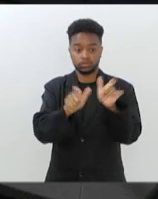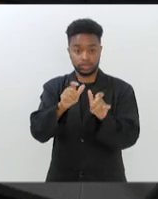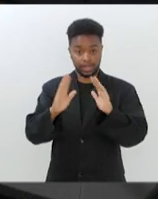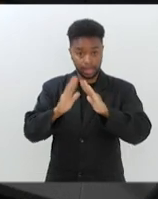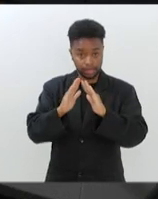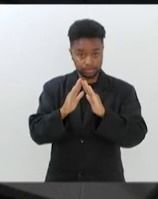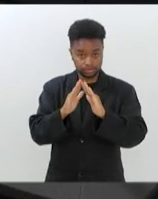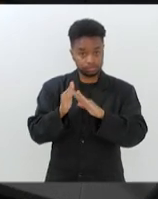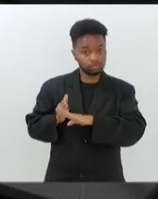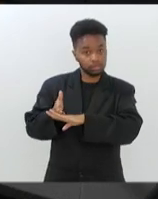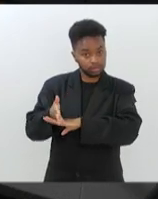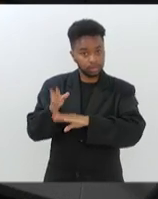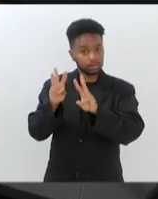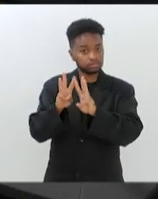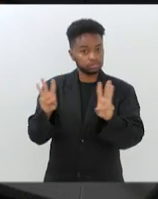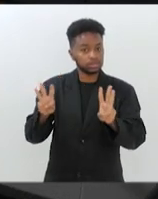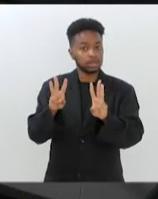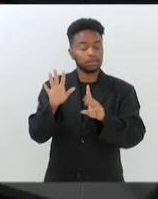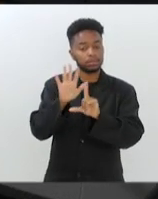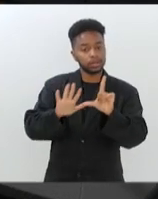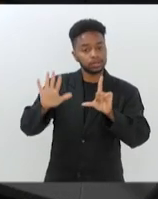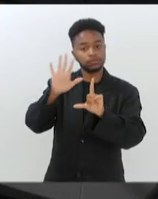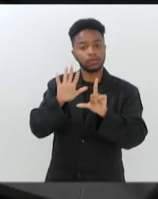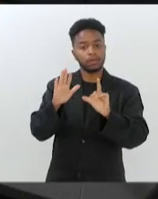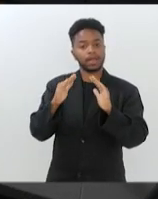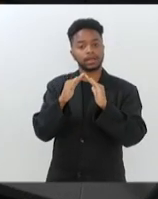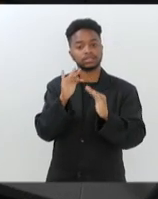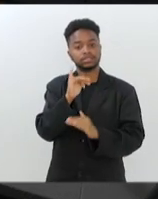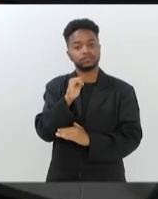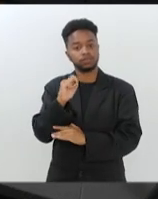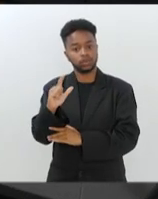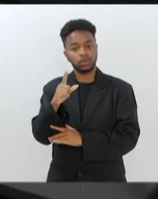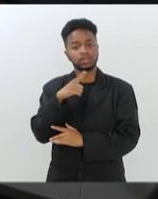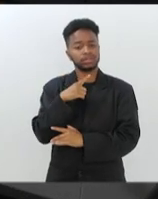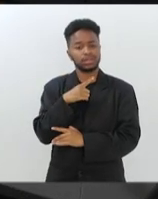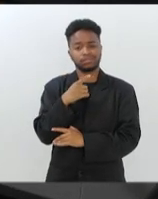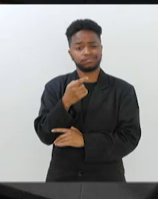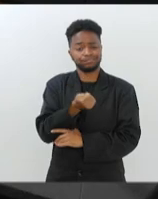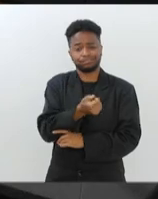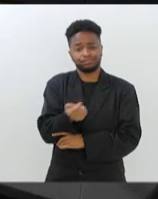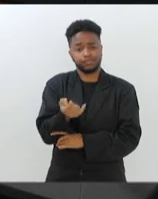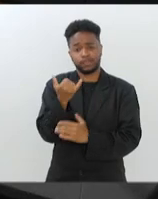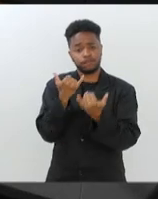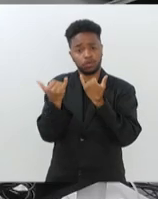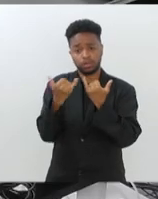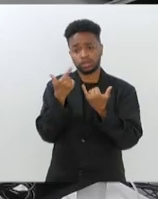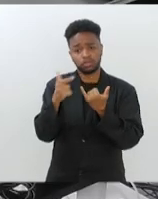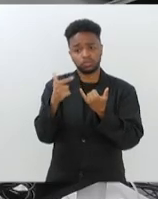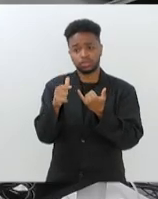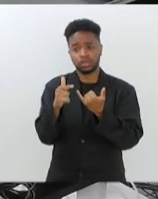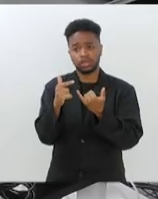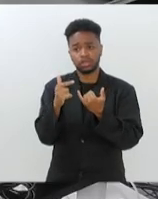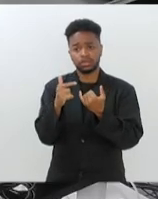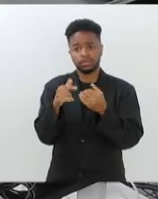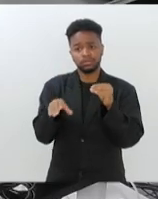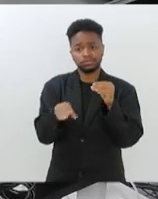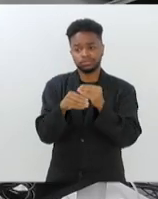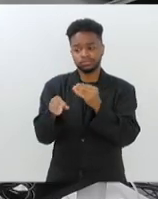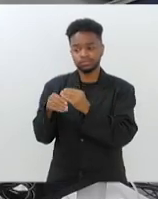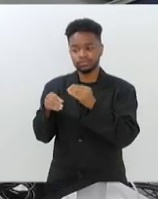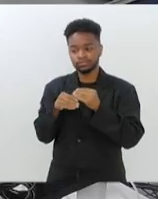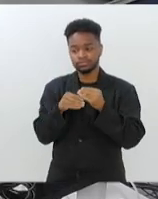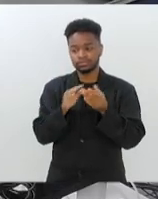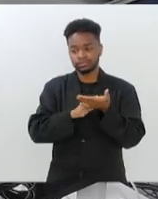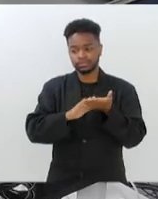lá no Portal do Governo do Estado do Rio de Janeiro vai na Casa Civil tem meia dúzia de informações que não tem absoluta e referência alguma com o que o secretário